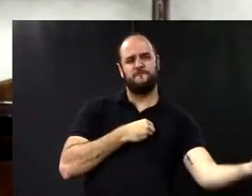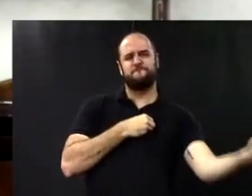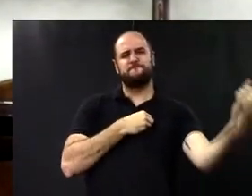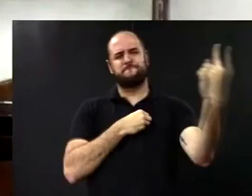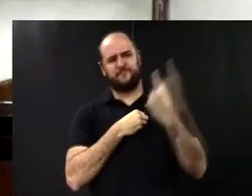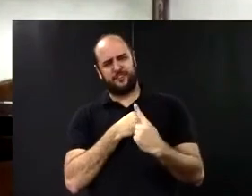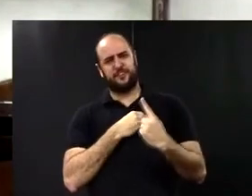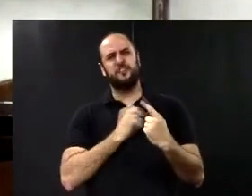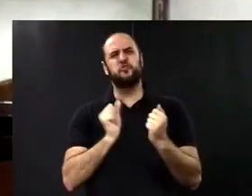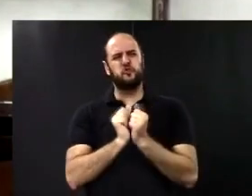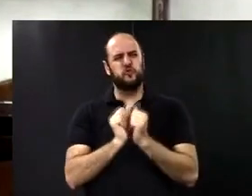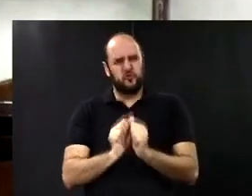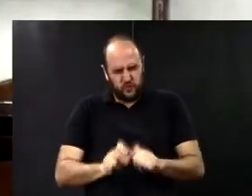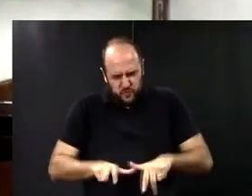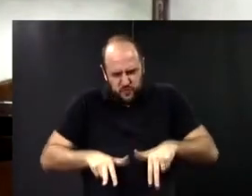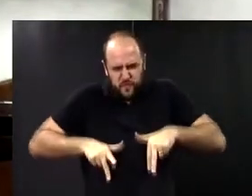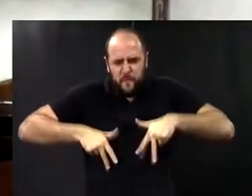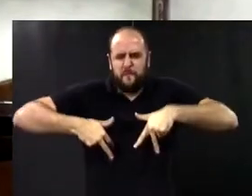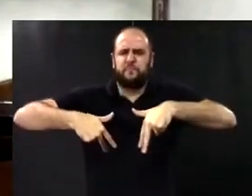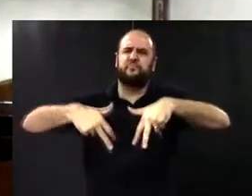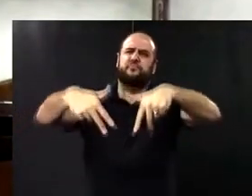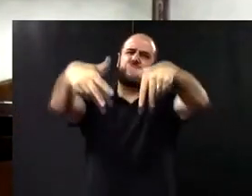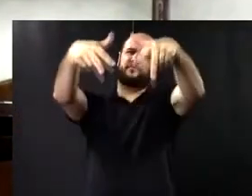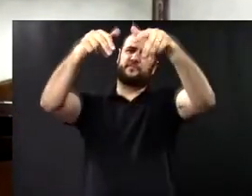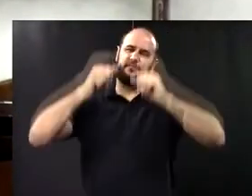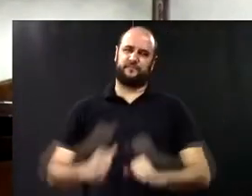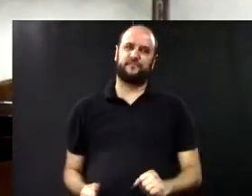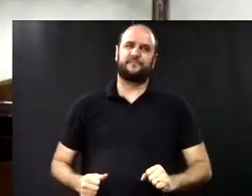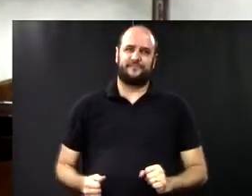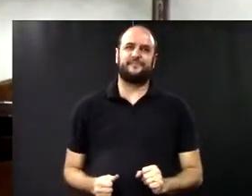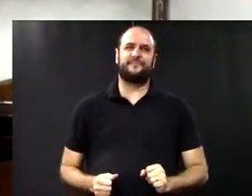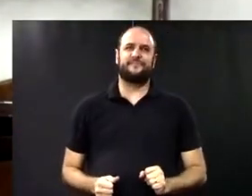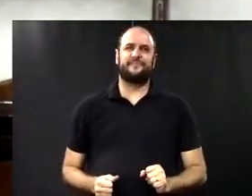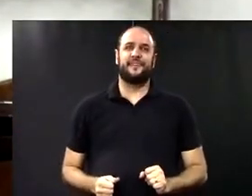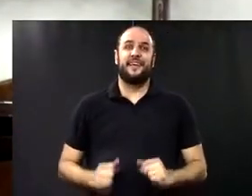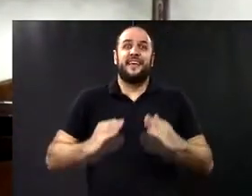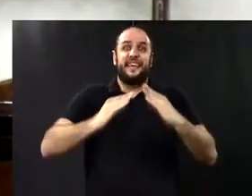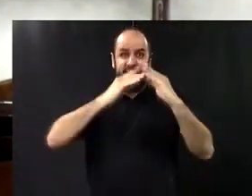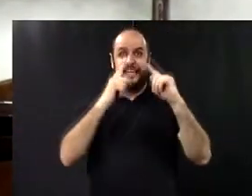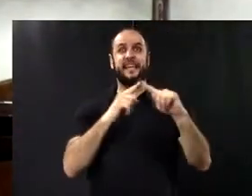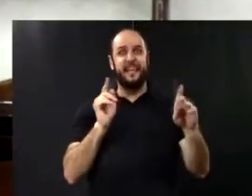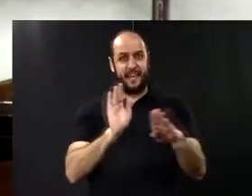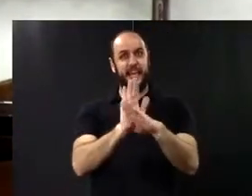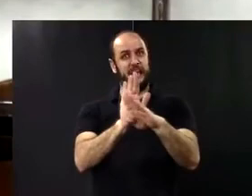esse estágio de dor e de sofrimento. É a igreja que vai ajudar.